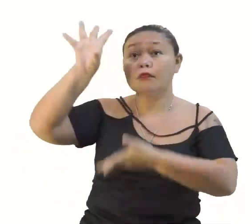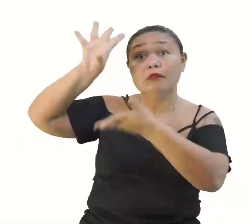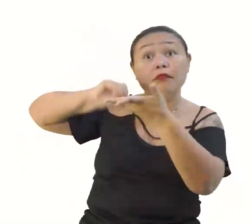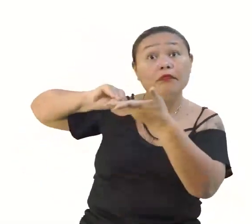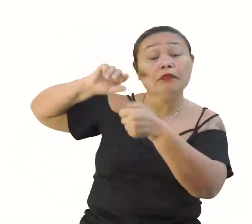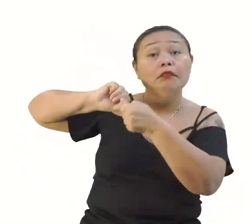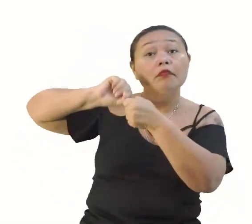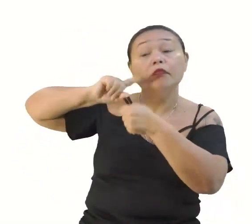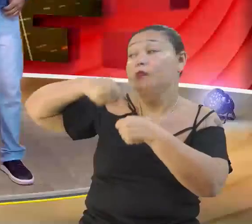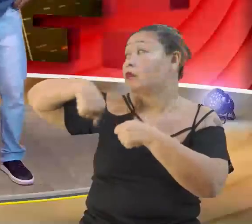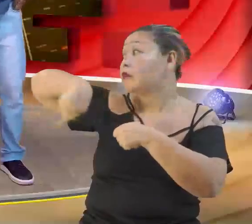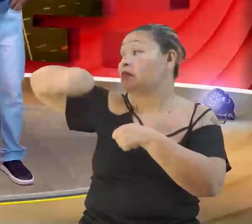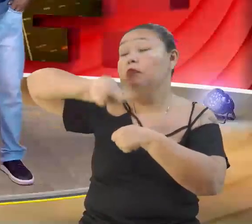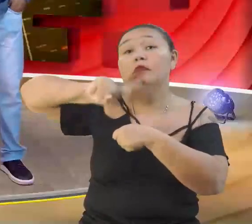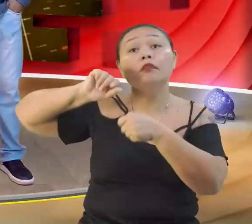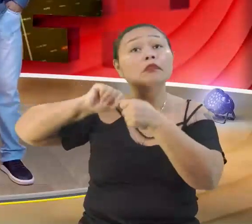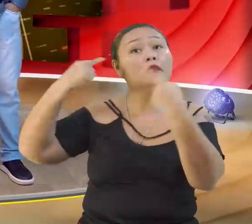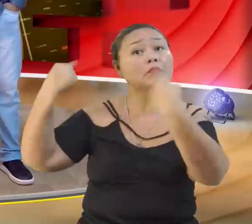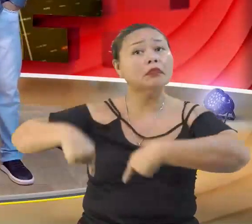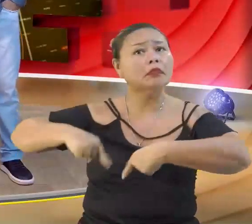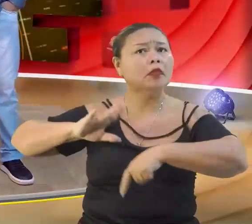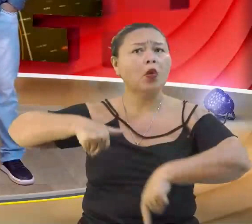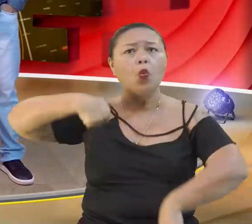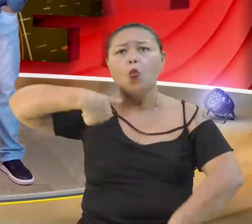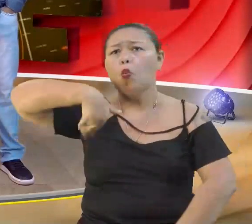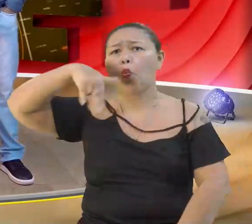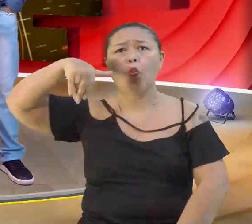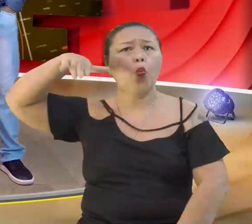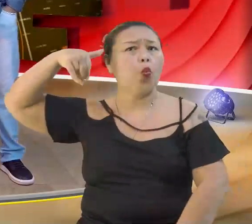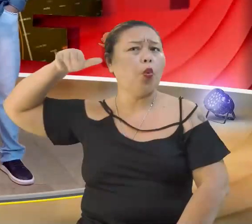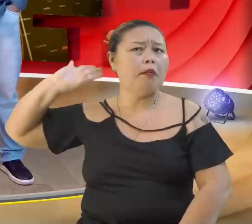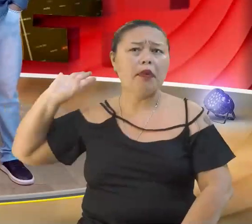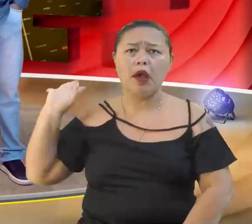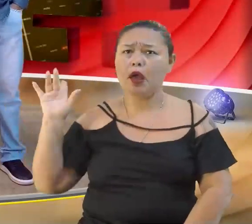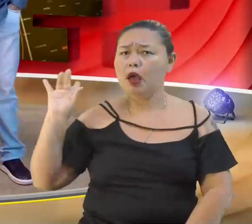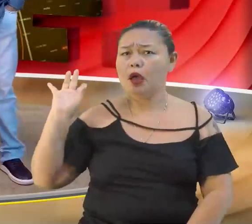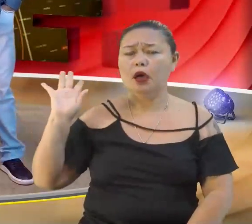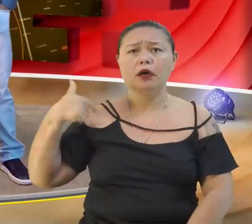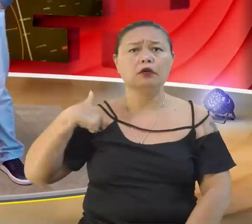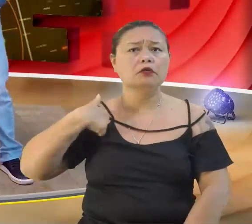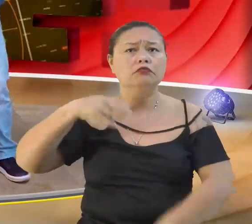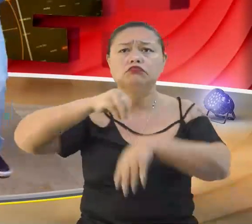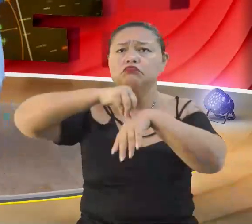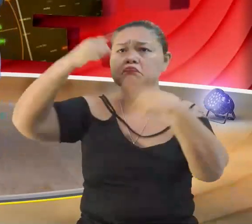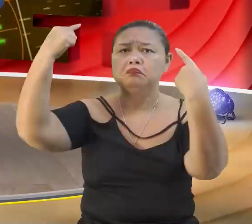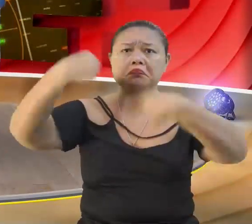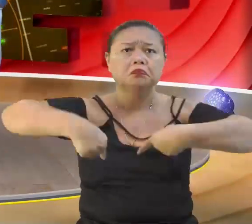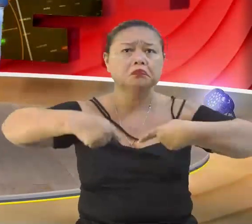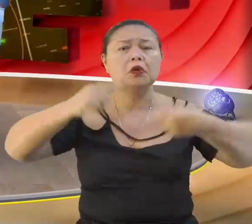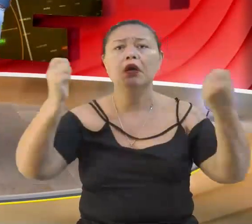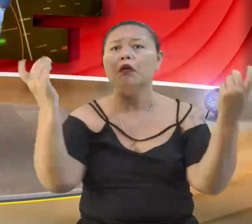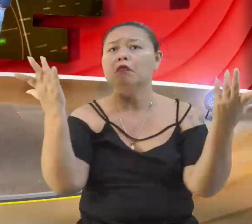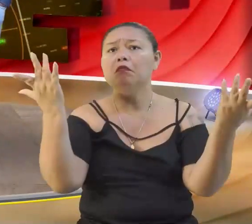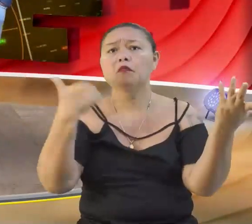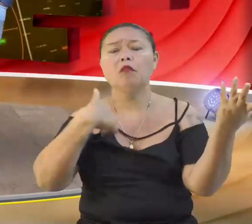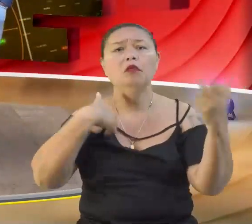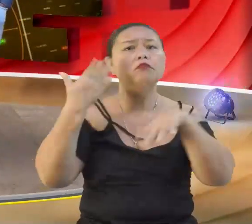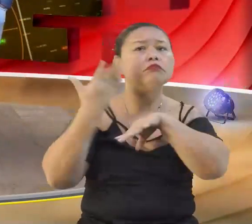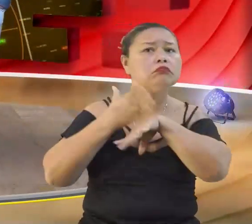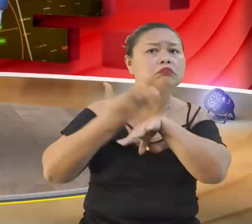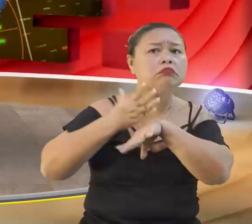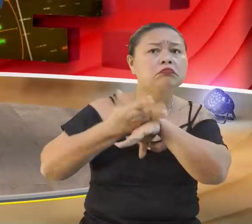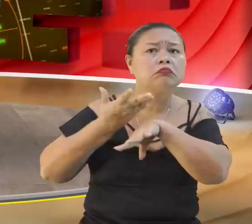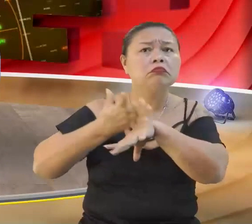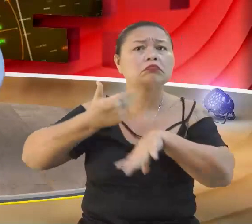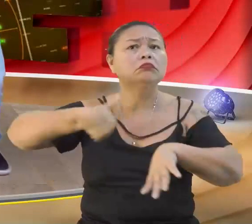informações e esses desafios. Lá tem bem outros, né? Tem bem mais lançando desafios lá que você pode também ir praticando a parte